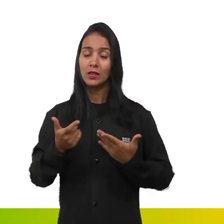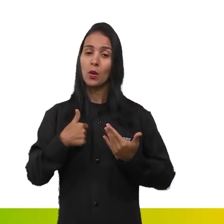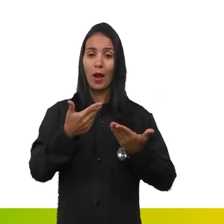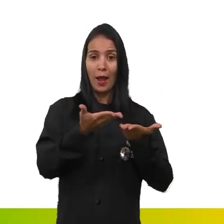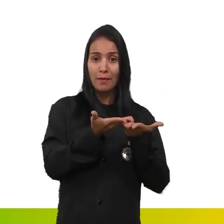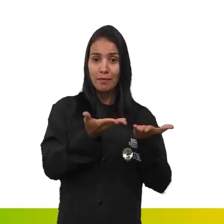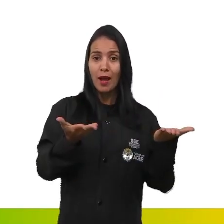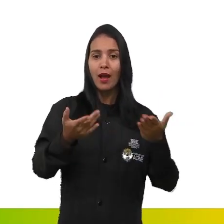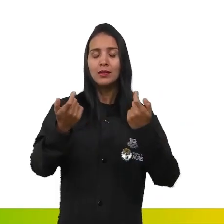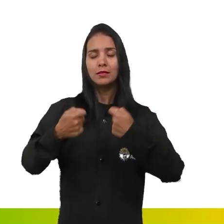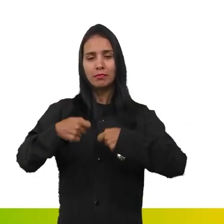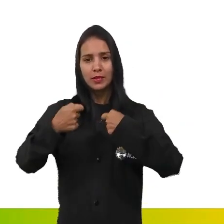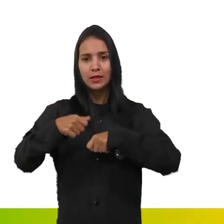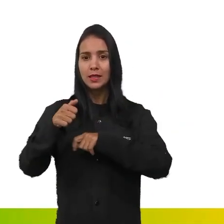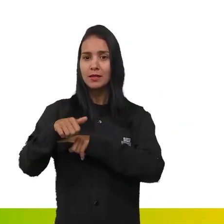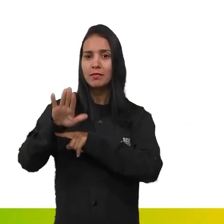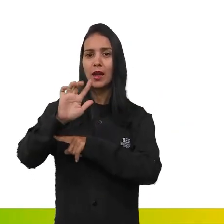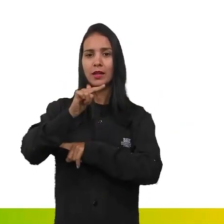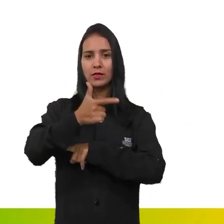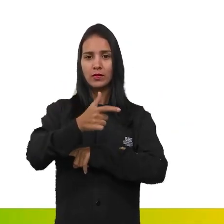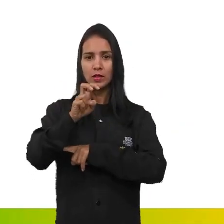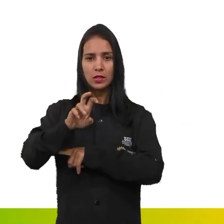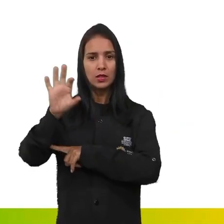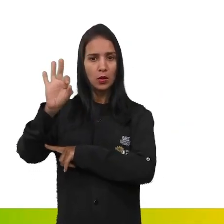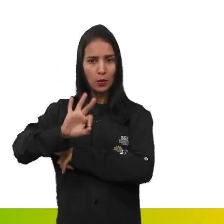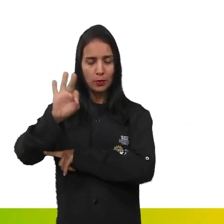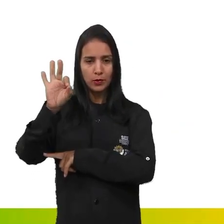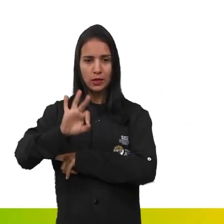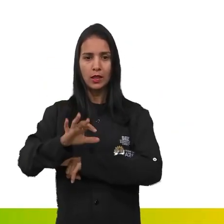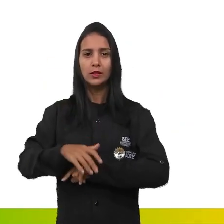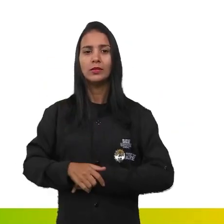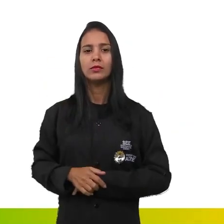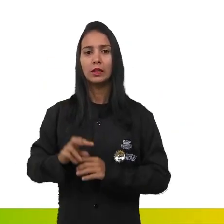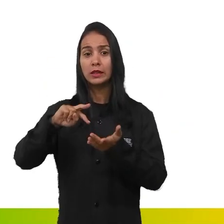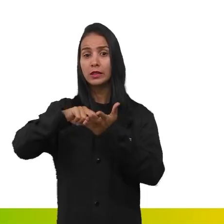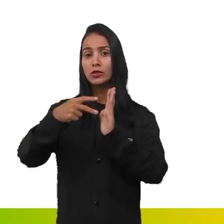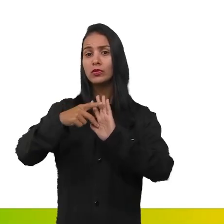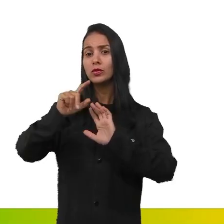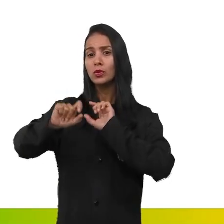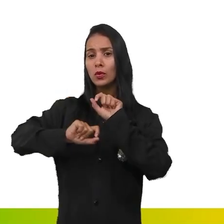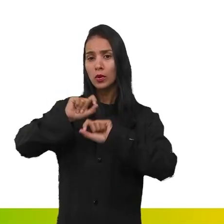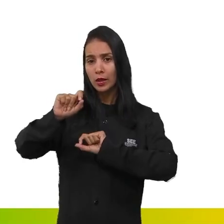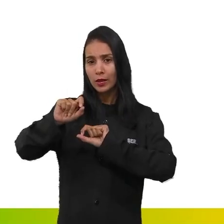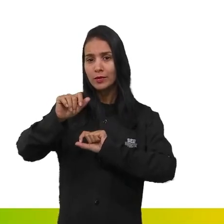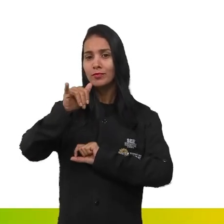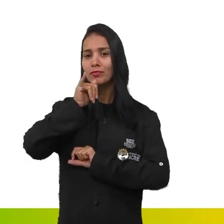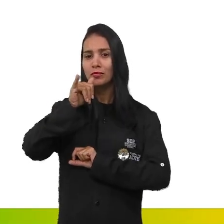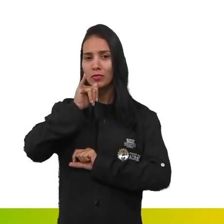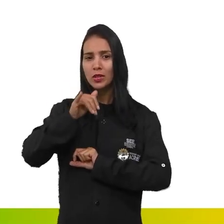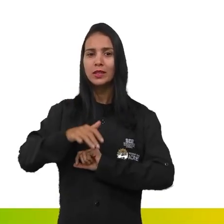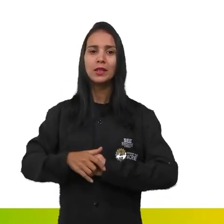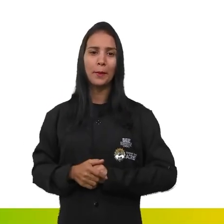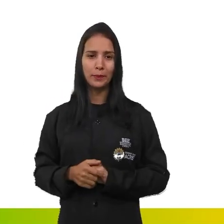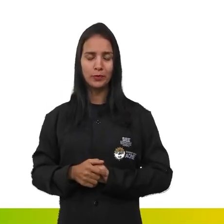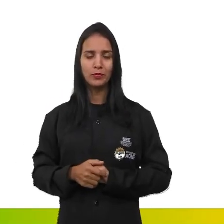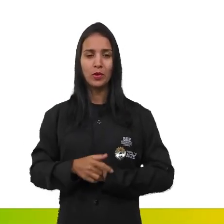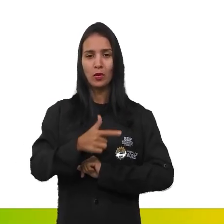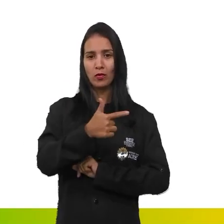que a base atual. Significa que esse 24 aqui, eu vou pegar ele e aumentar